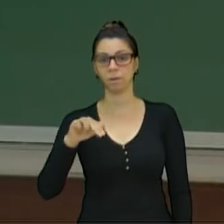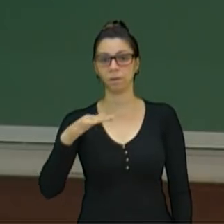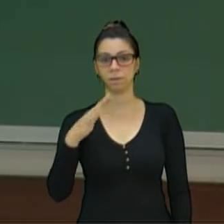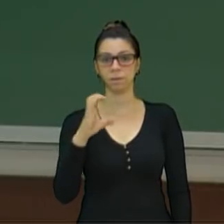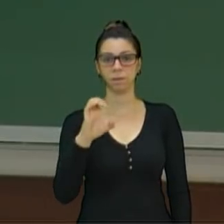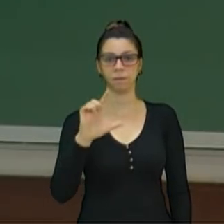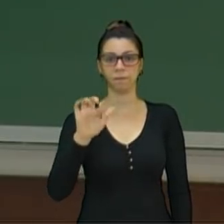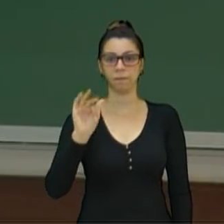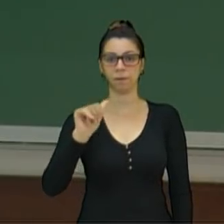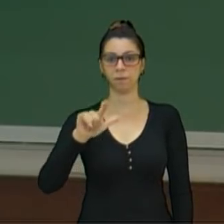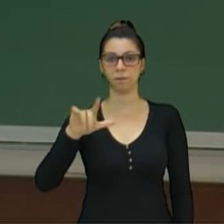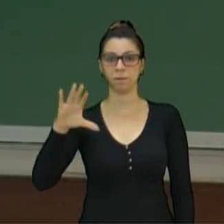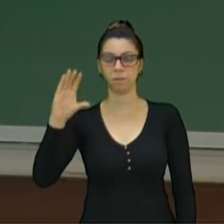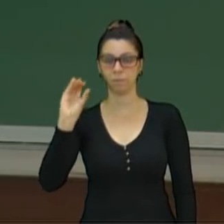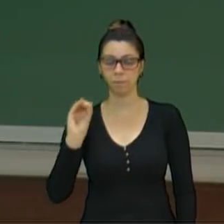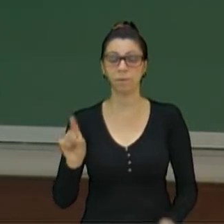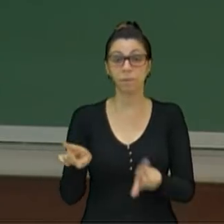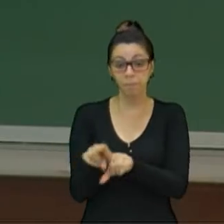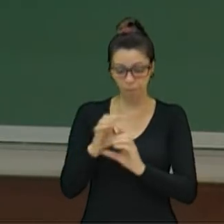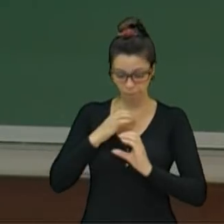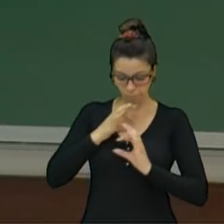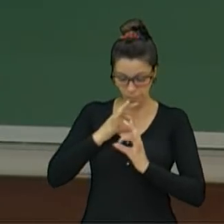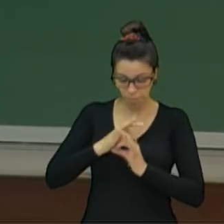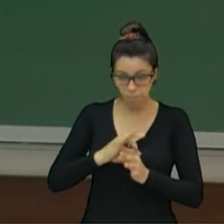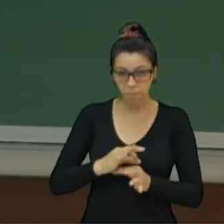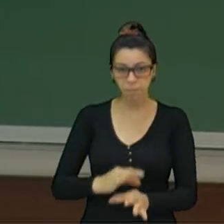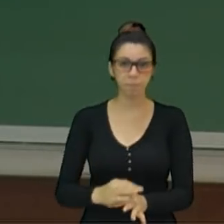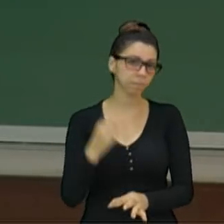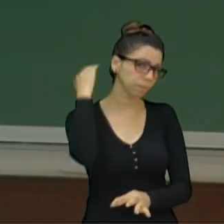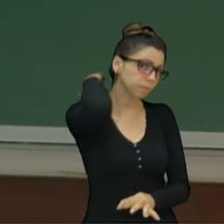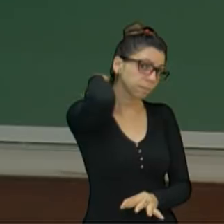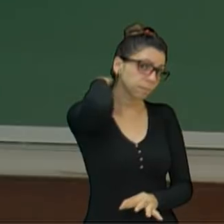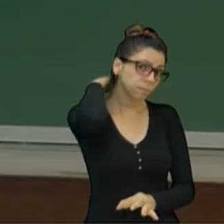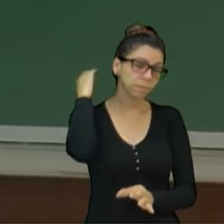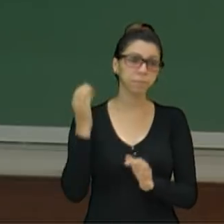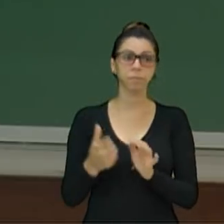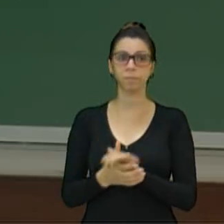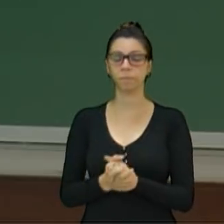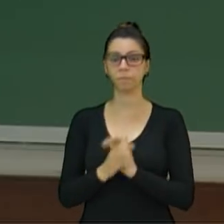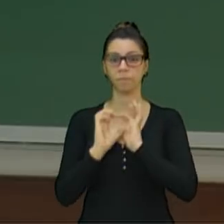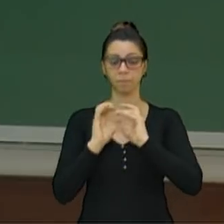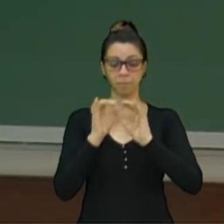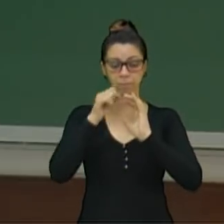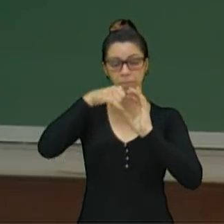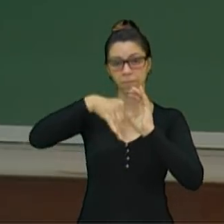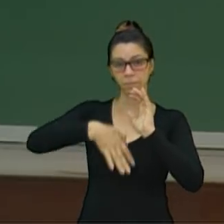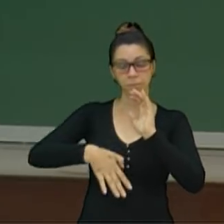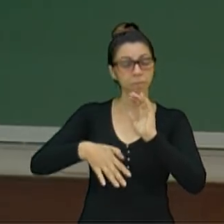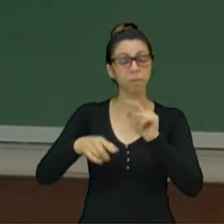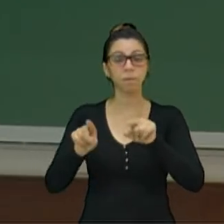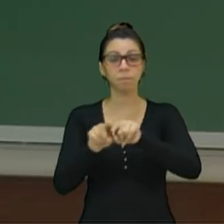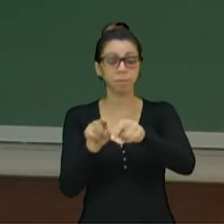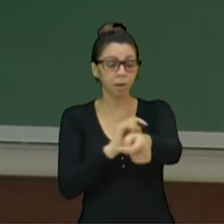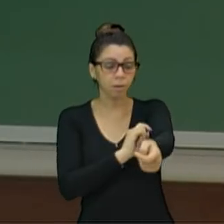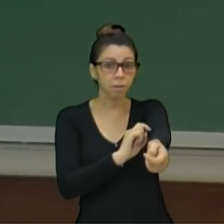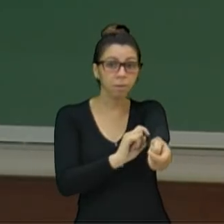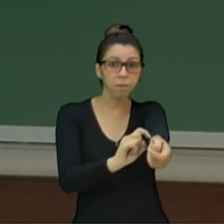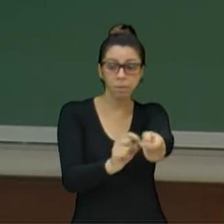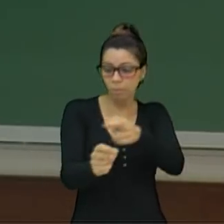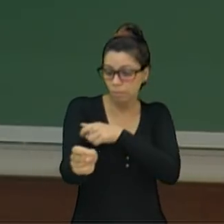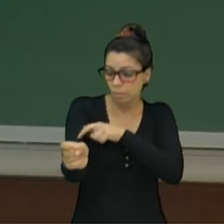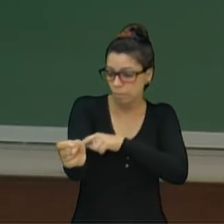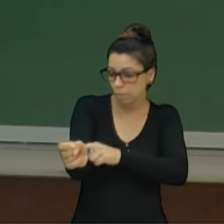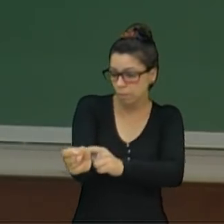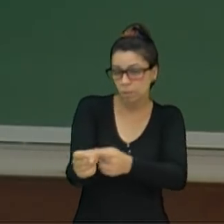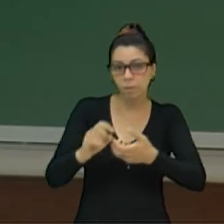ou espinhal, que está dentro da nossa coluna, também sistema nervoso central. Juntamente com os nervos, que se ligam,